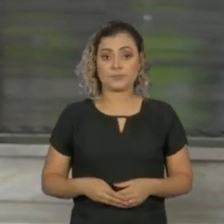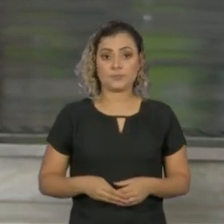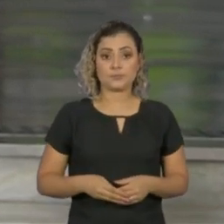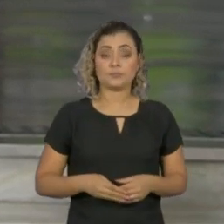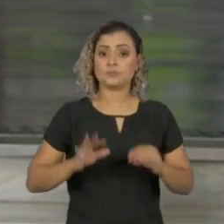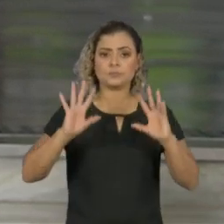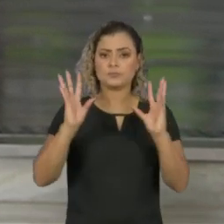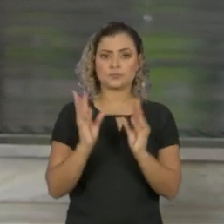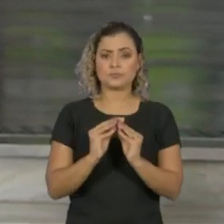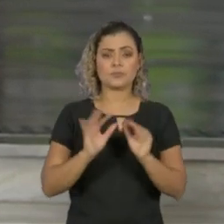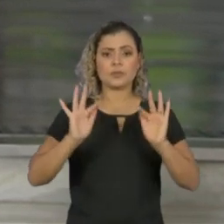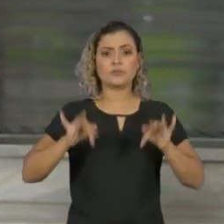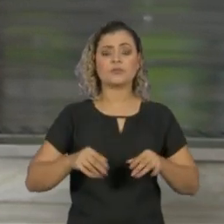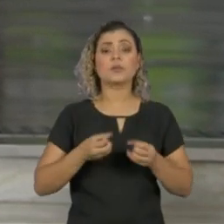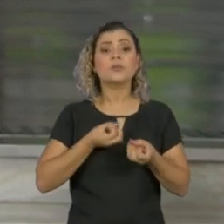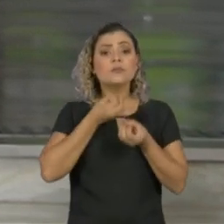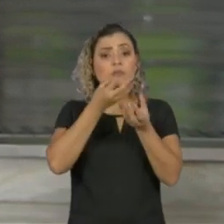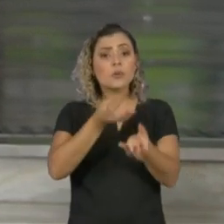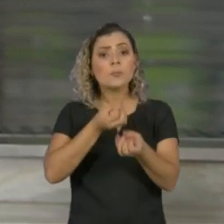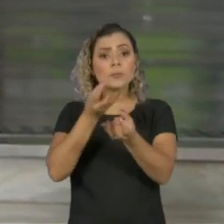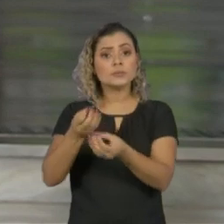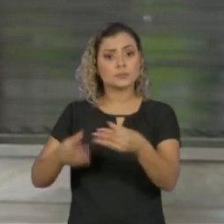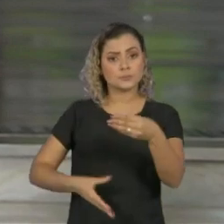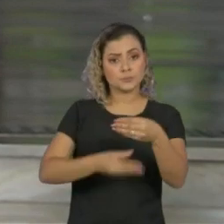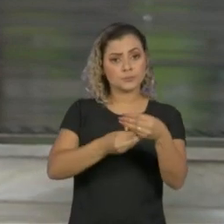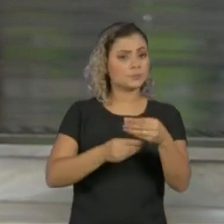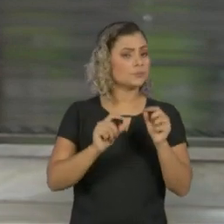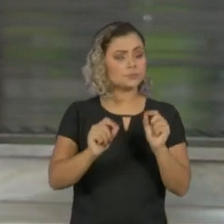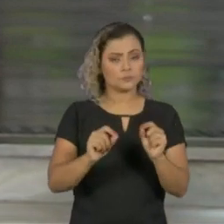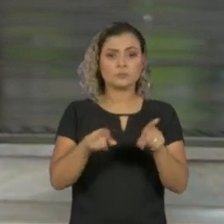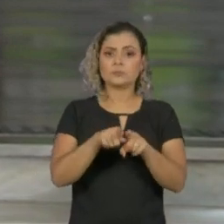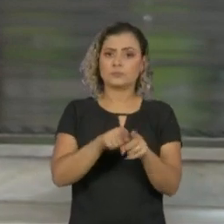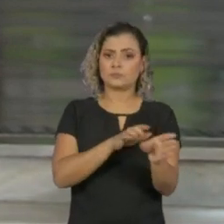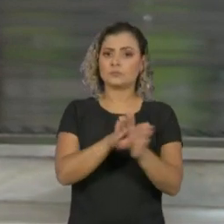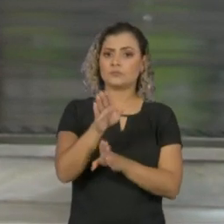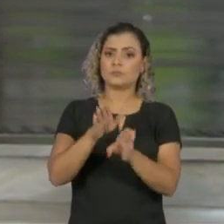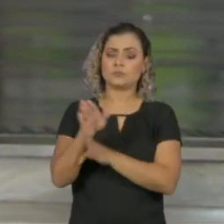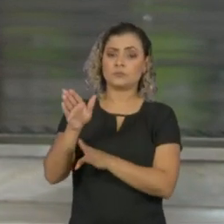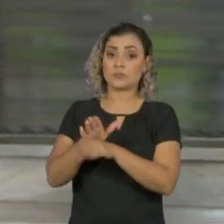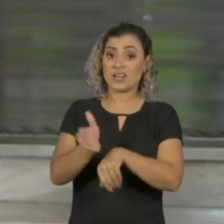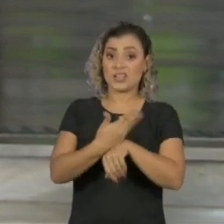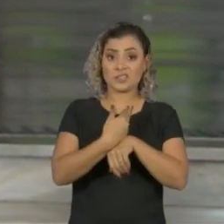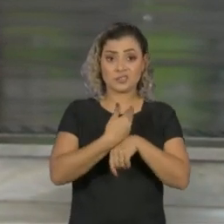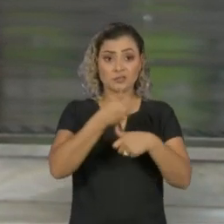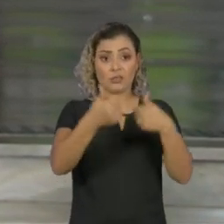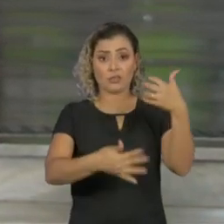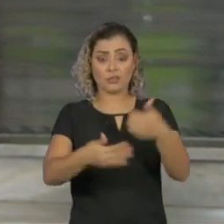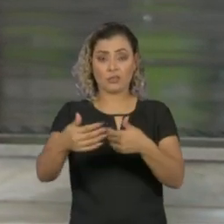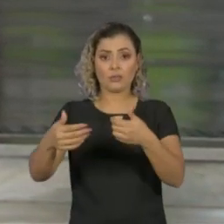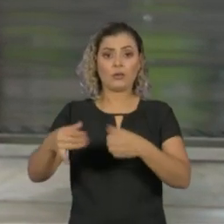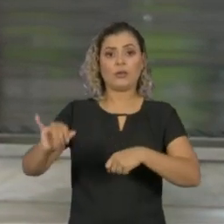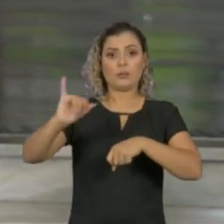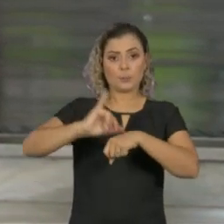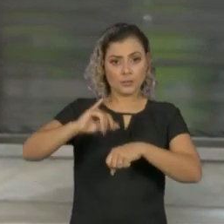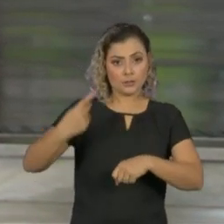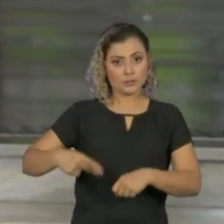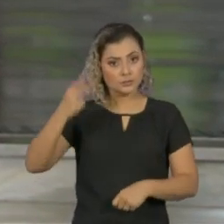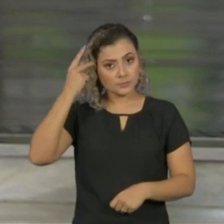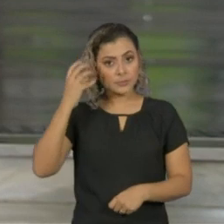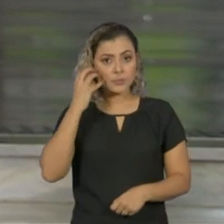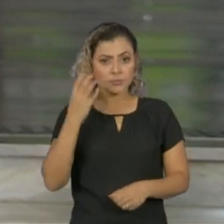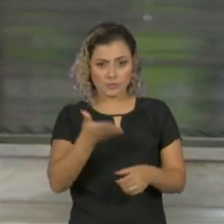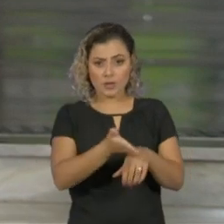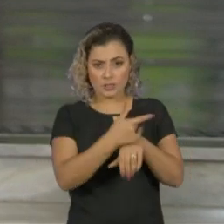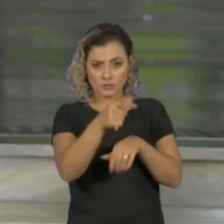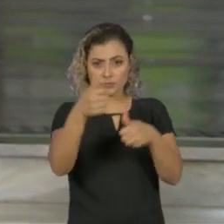Finalizo com algumas informações complementares, mas também relevantes, antes de passar a palavra ao prefeito da capital de São Paulo, Bruno